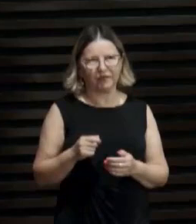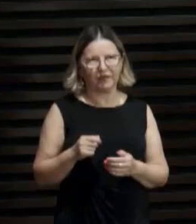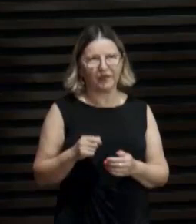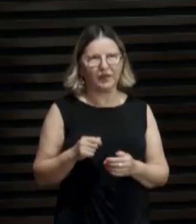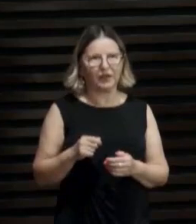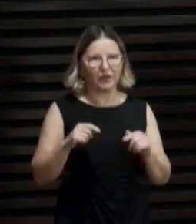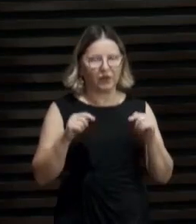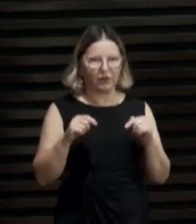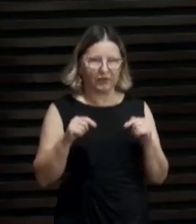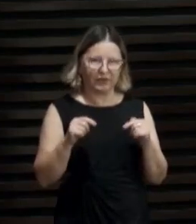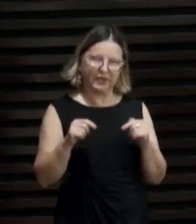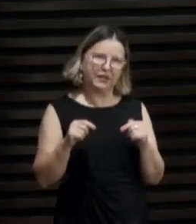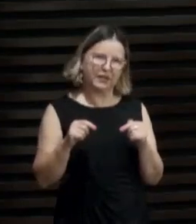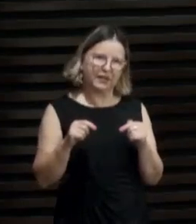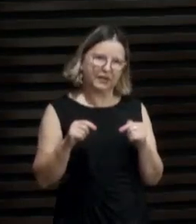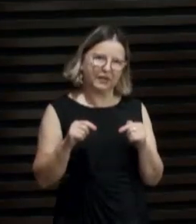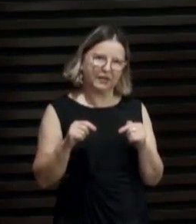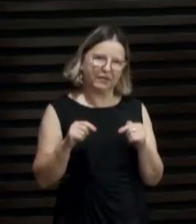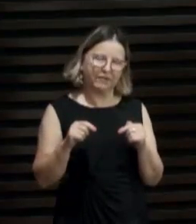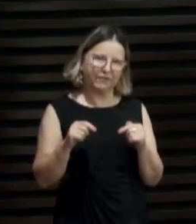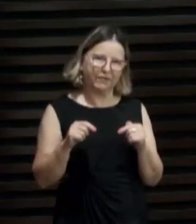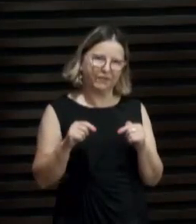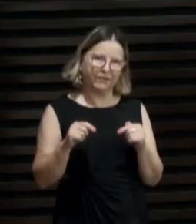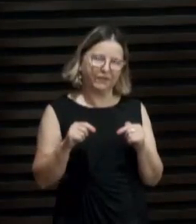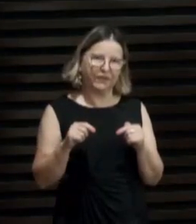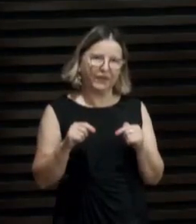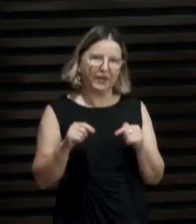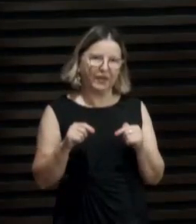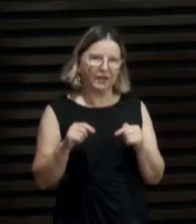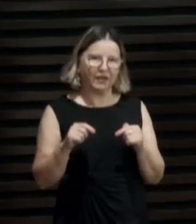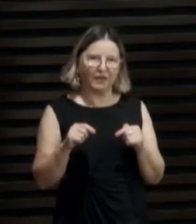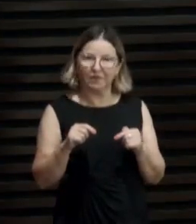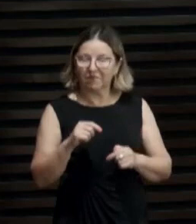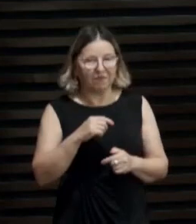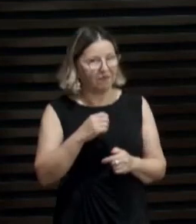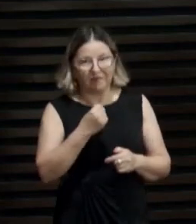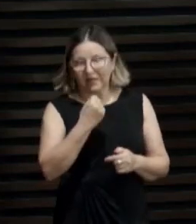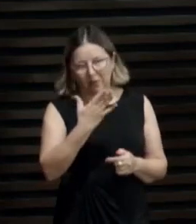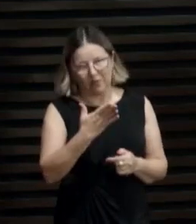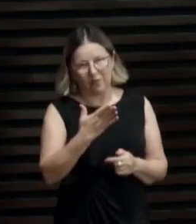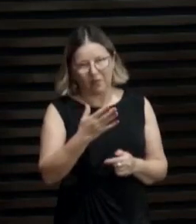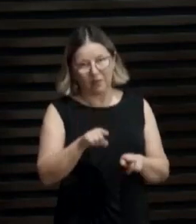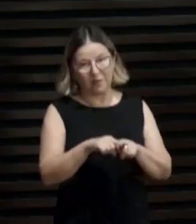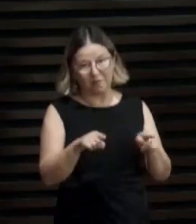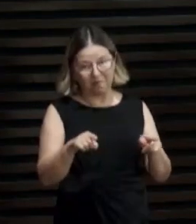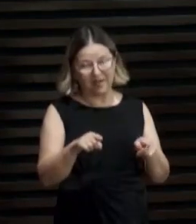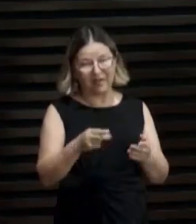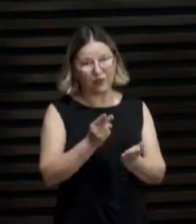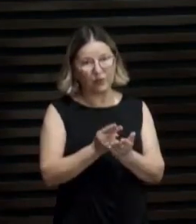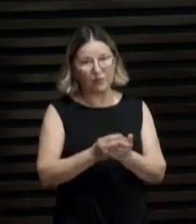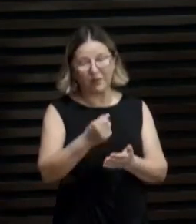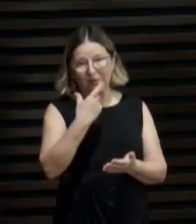a princípio lá nos Estados Unidos tinha um efeito realmente. Por quê? Porque havia ali uma mistura, havia